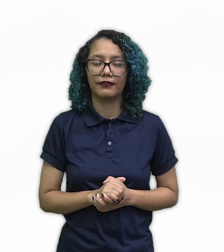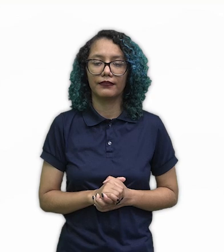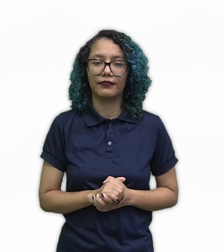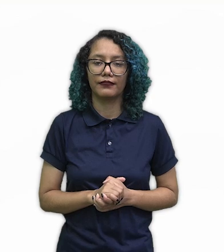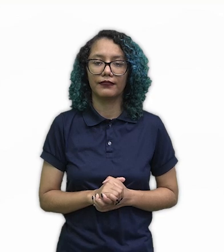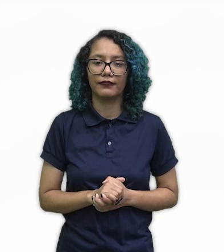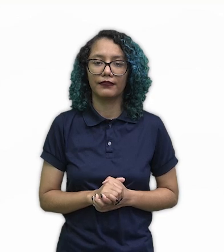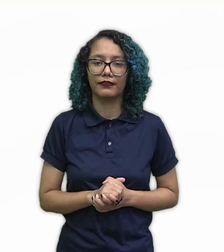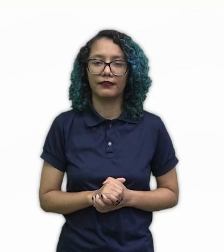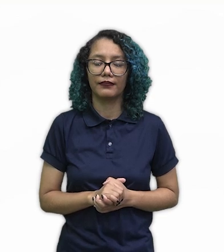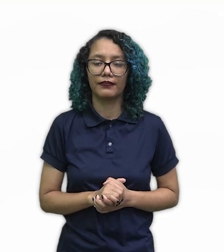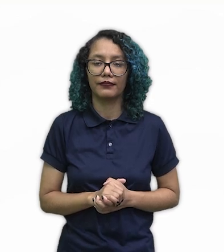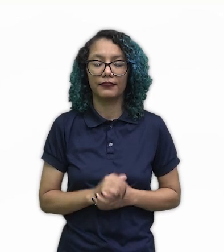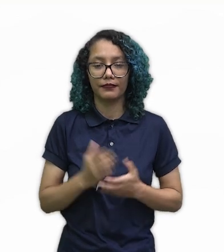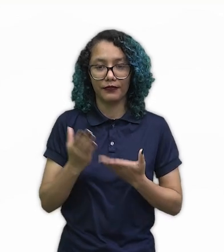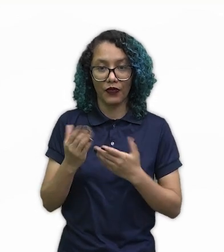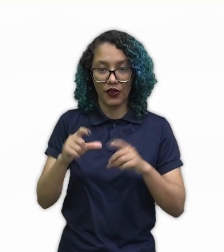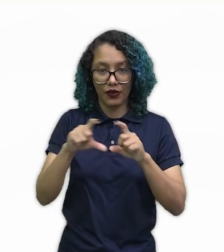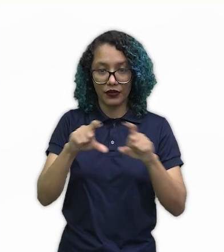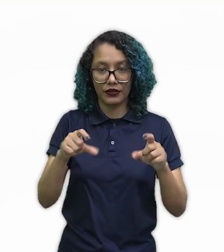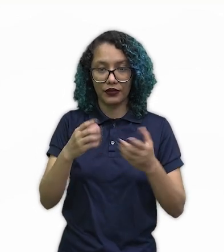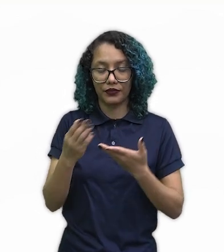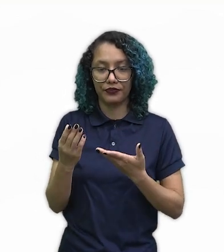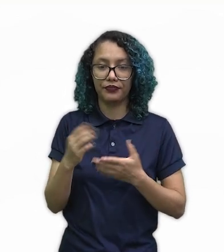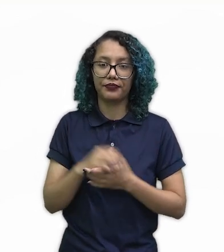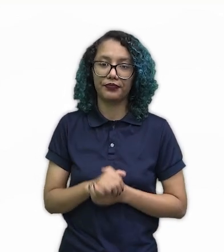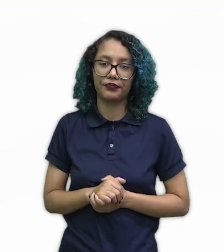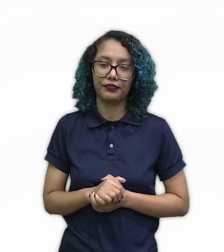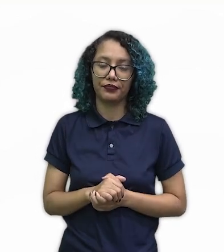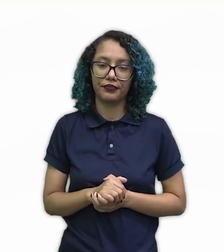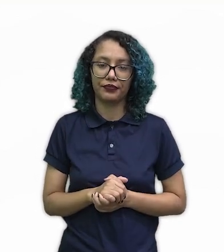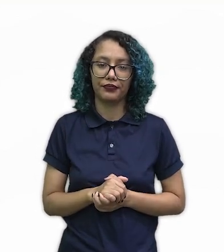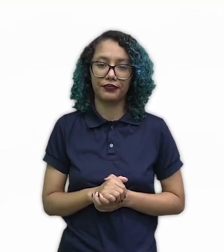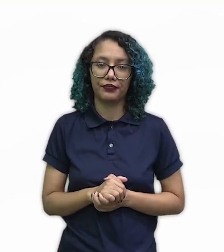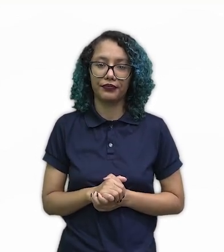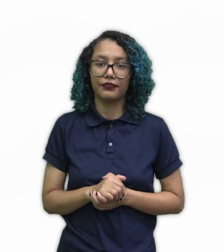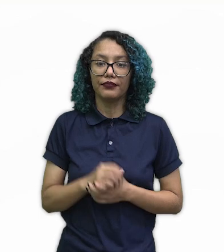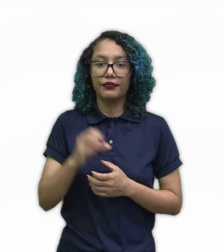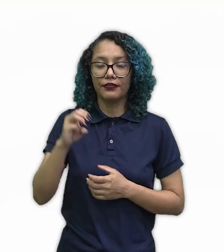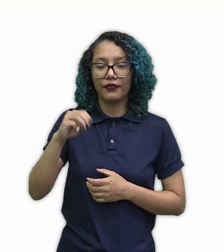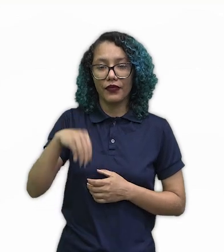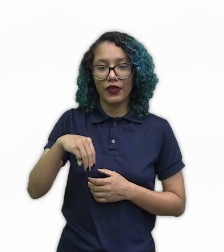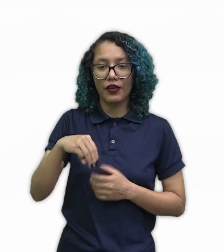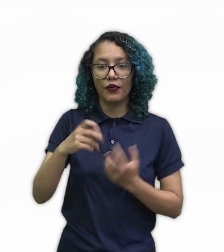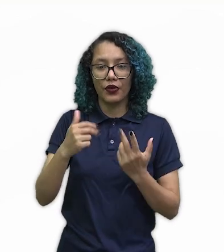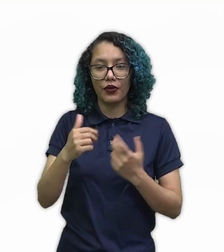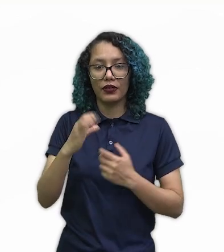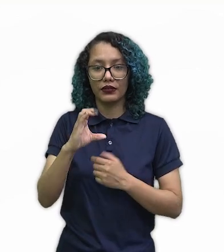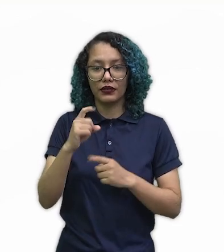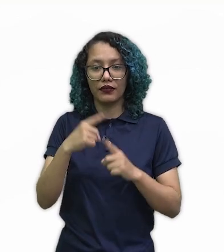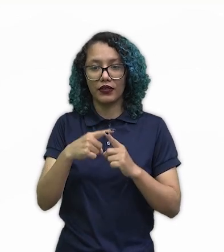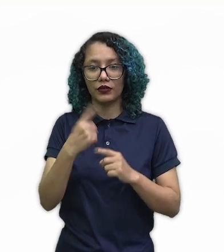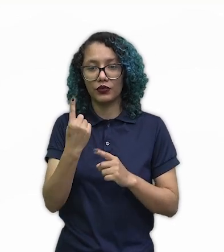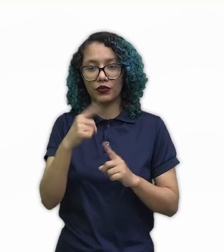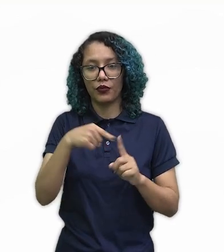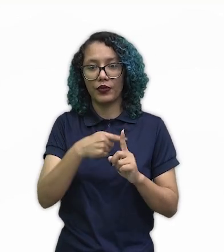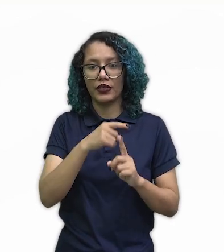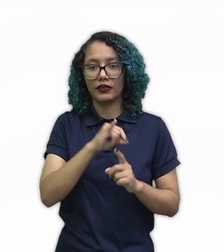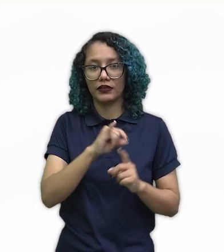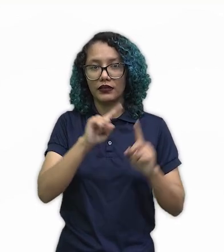Temos aqui a fórmula, o montante é igual ao capital, tá bom? Capital, que multiplica 1 mais a taxa